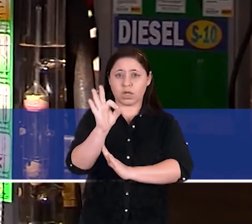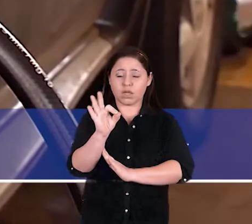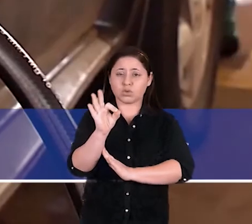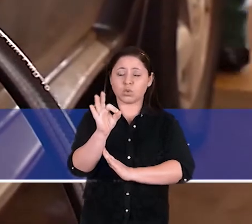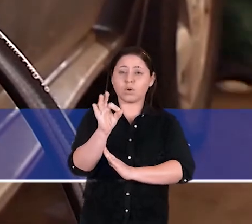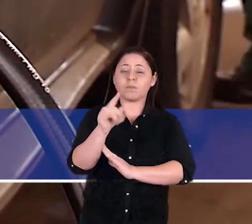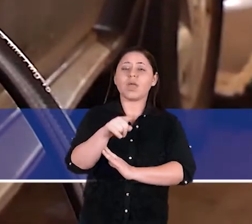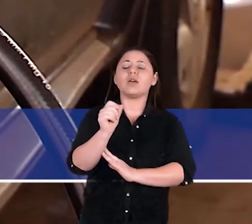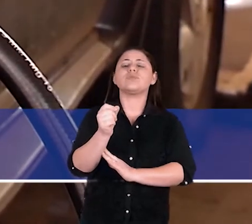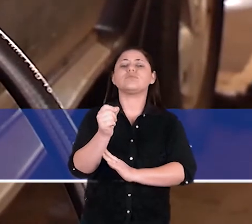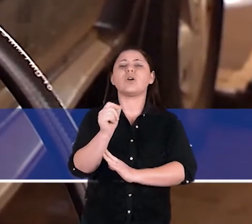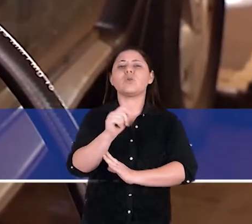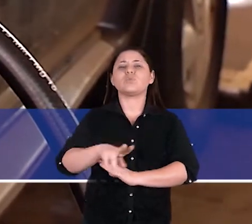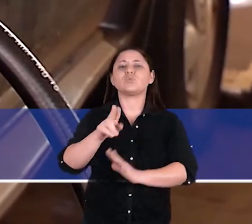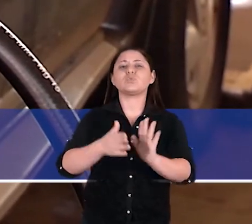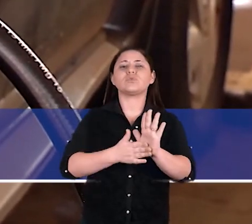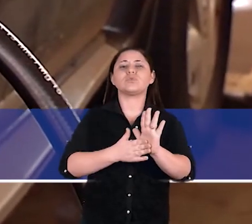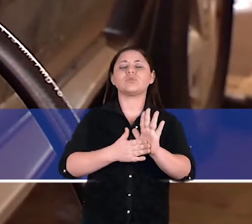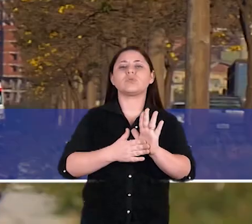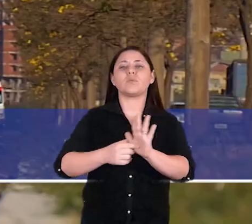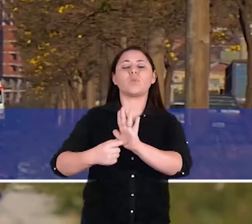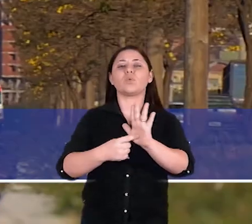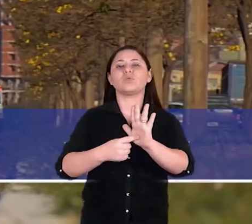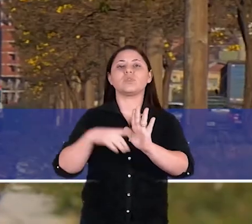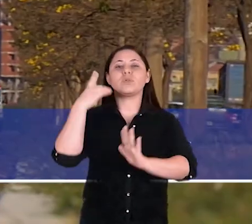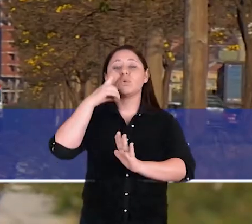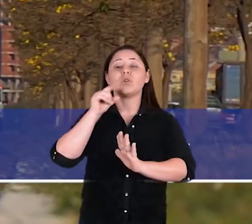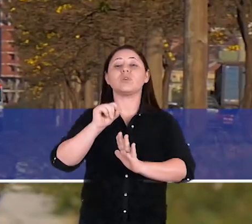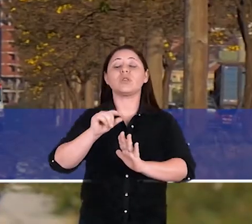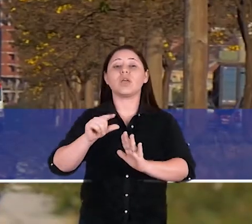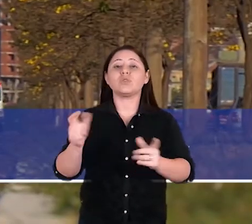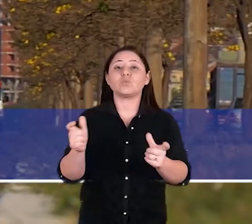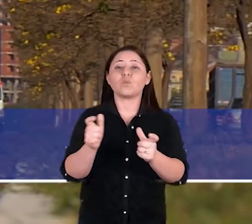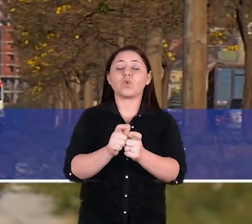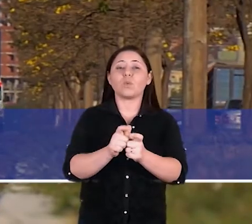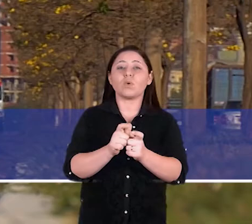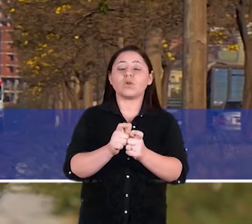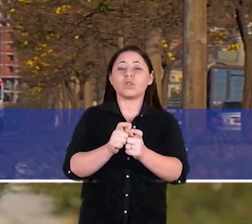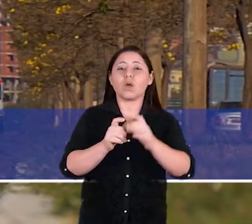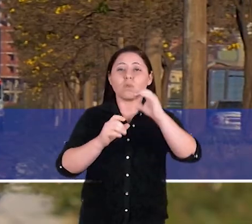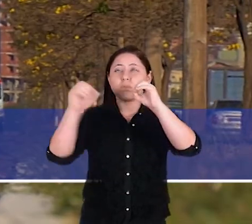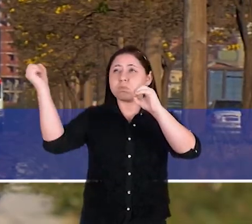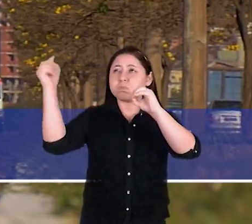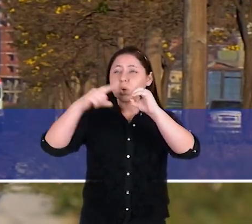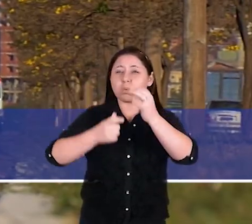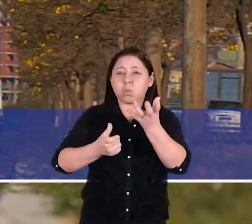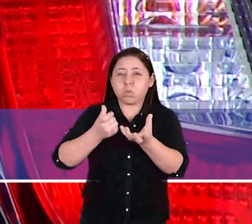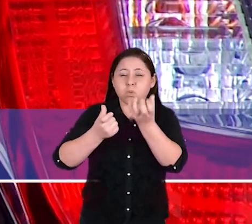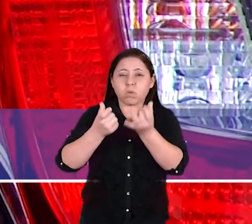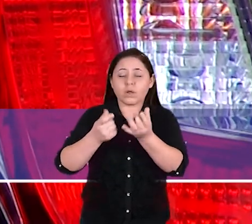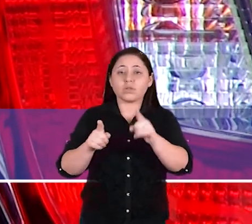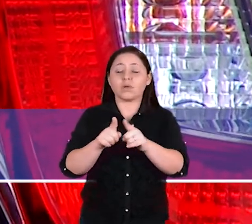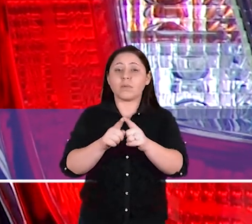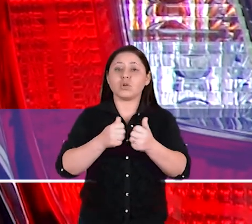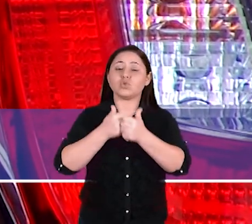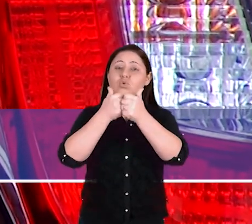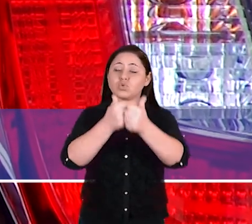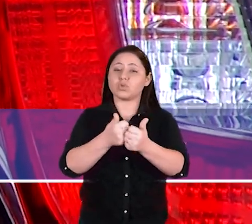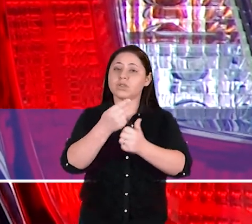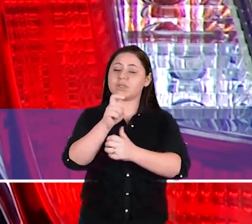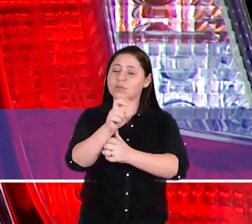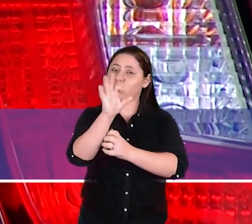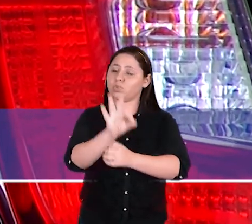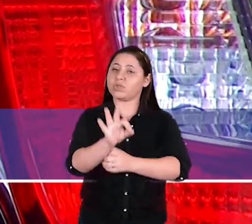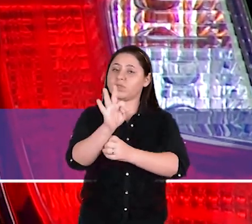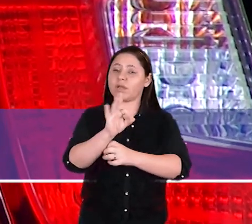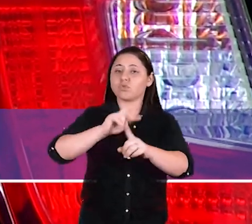combustível. A medida apresentada aos deputados visa contribuir na redução da emissão de gases do efeito estufa e vem acompanhada de aumento